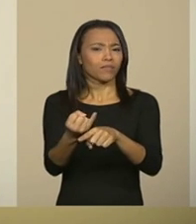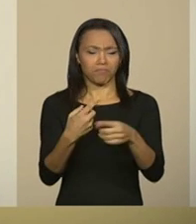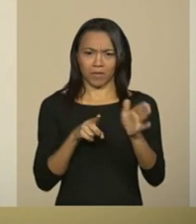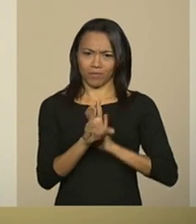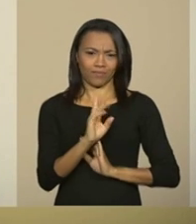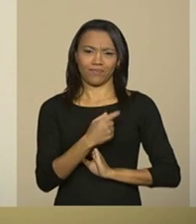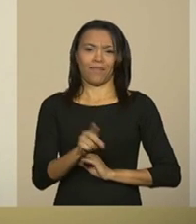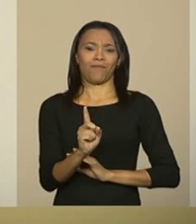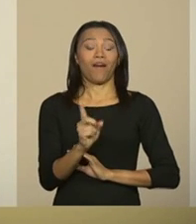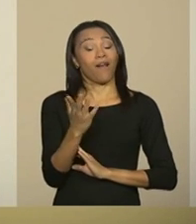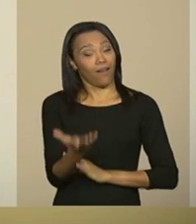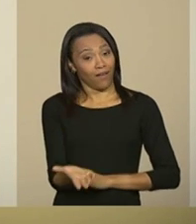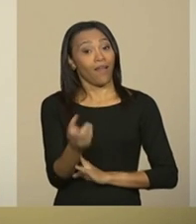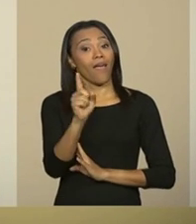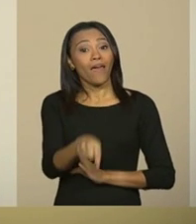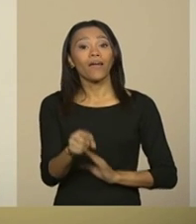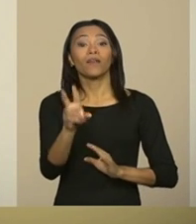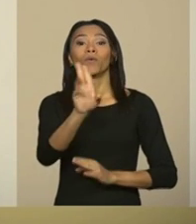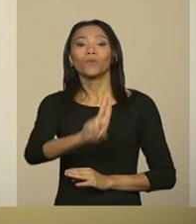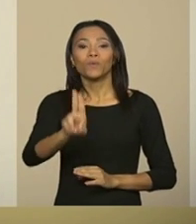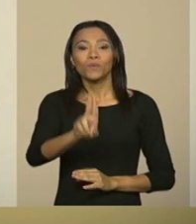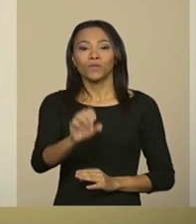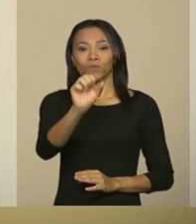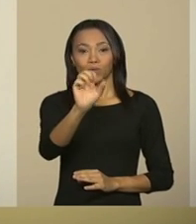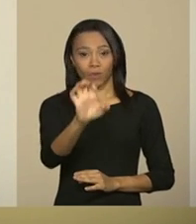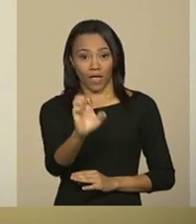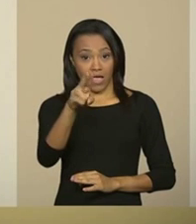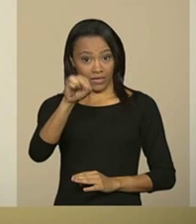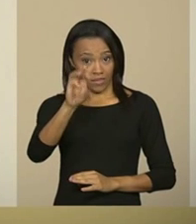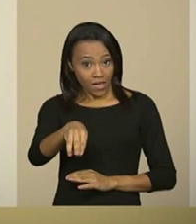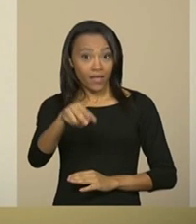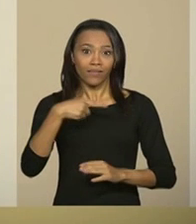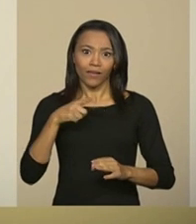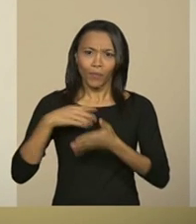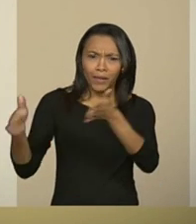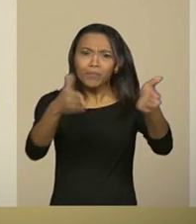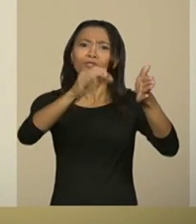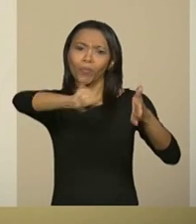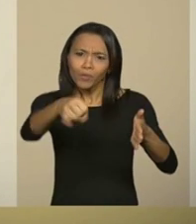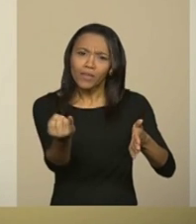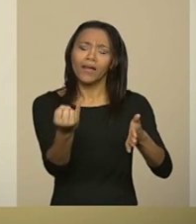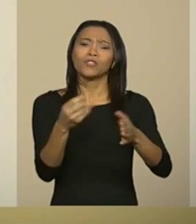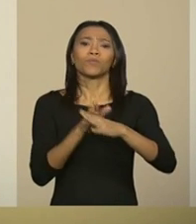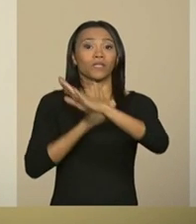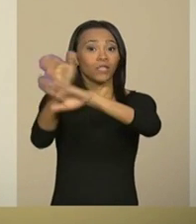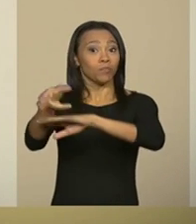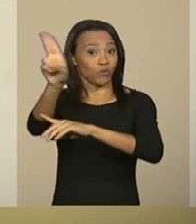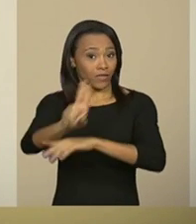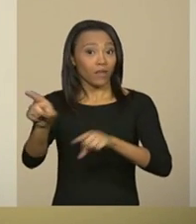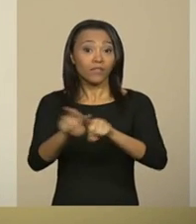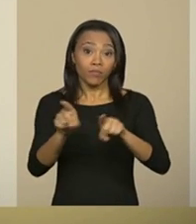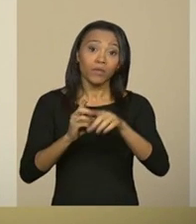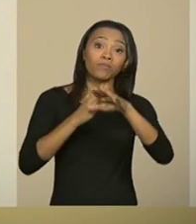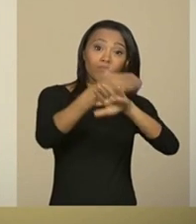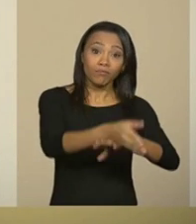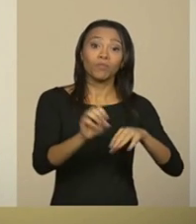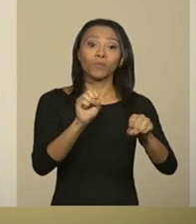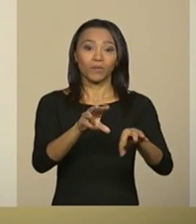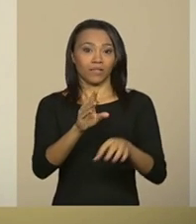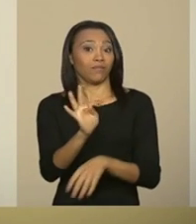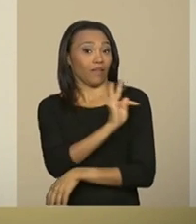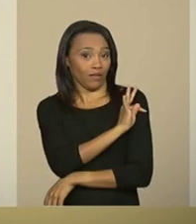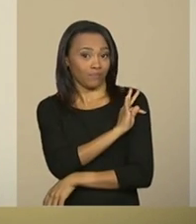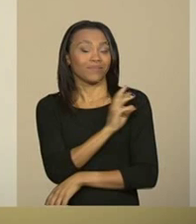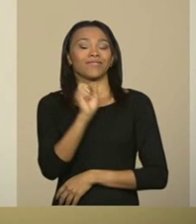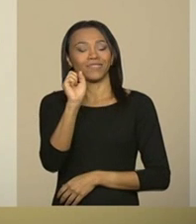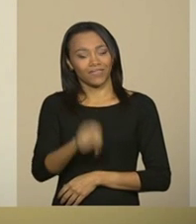presidenta a a luciana é o enem então quem faz o enem tem um caminho de oportunidades para o ensino superior e para o ensino técnico é isso aí